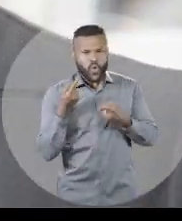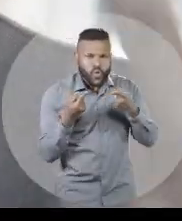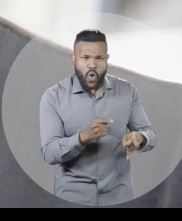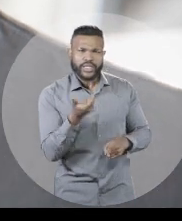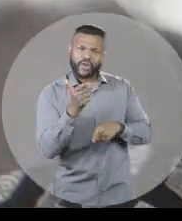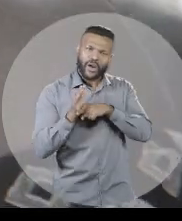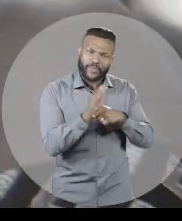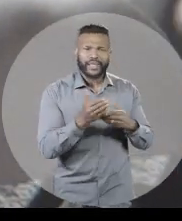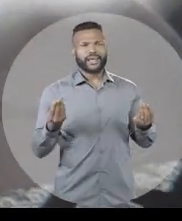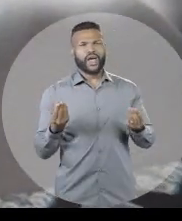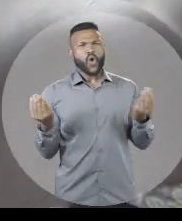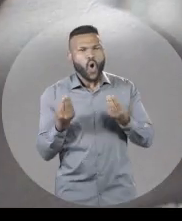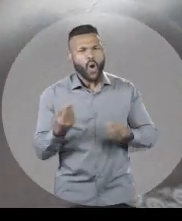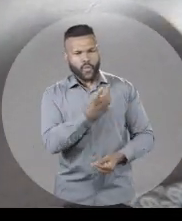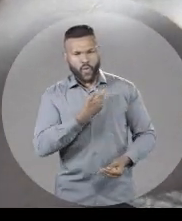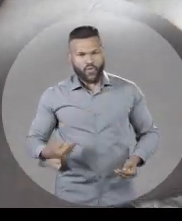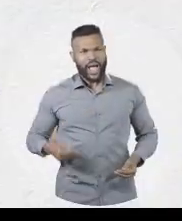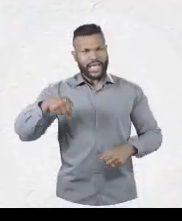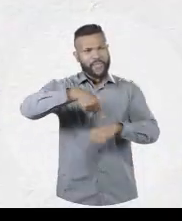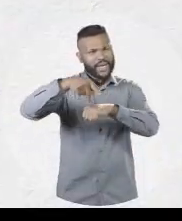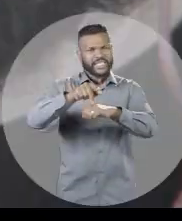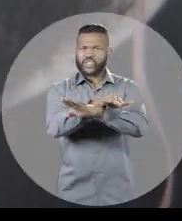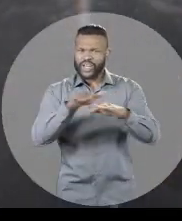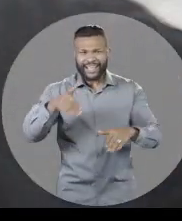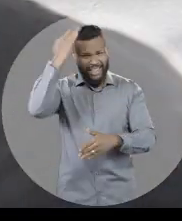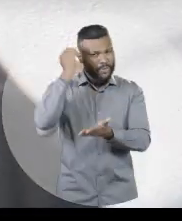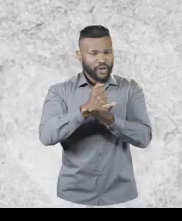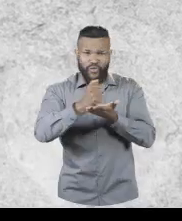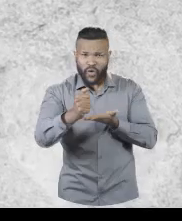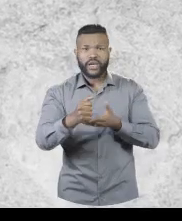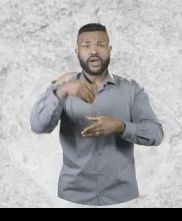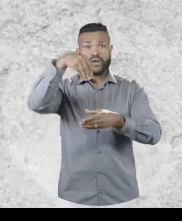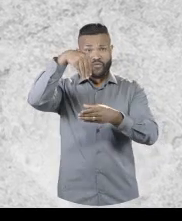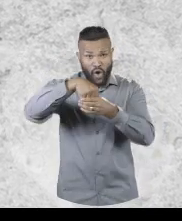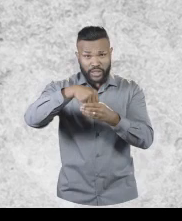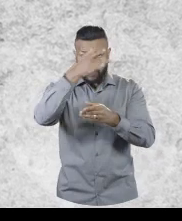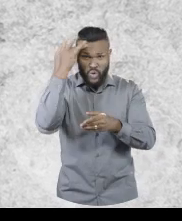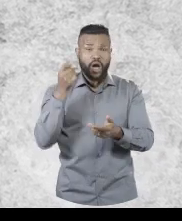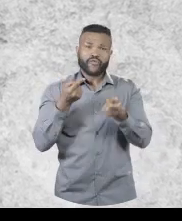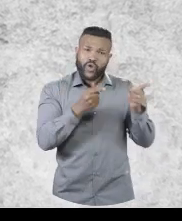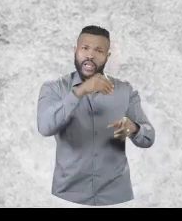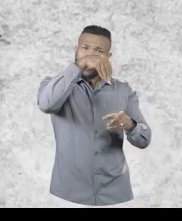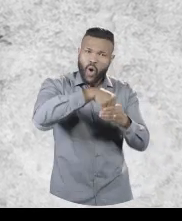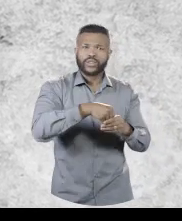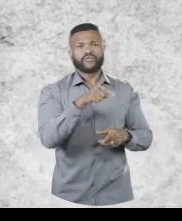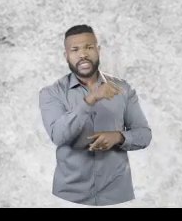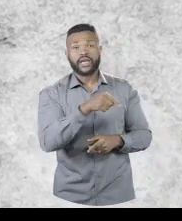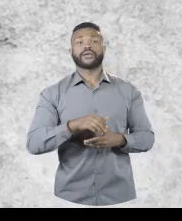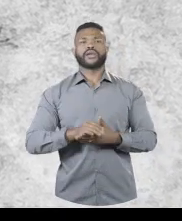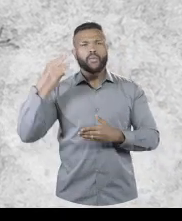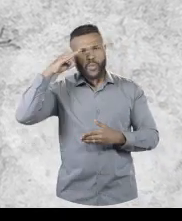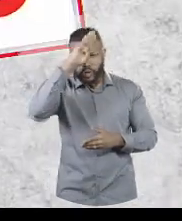volta a conta-salário um cara de ficar a governar o meu país não chega né abaixo temos não vote em quem sempre votou contra